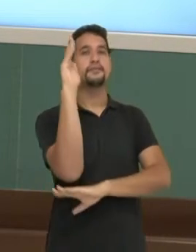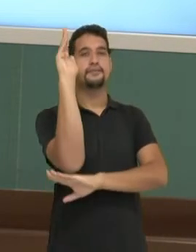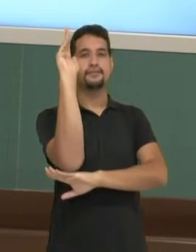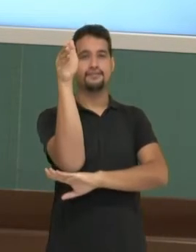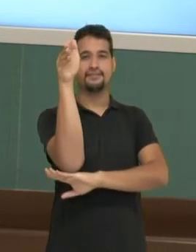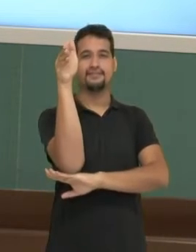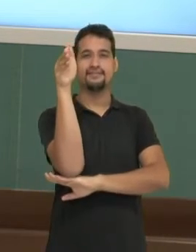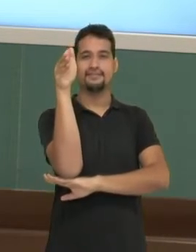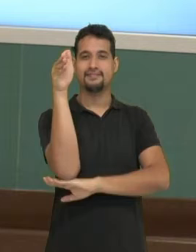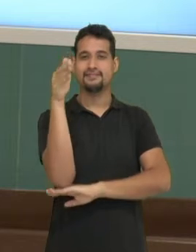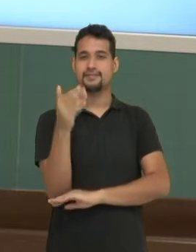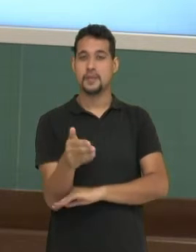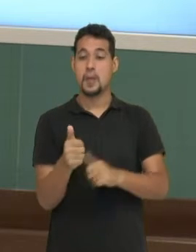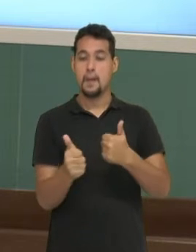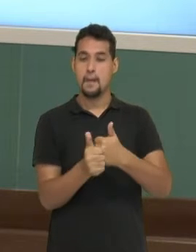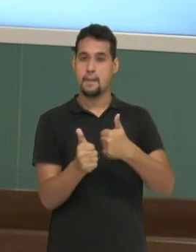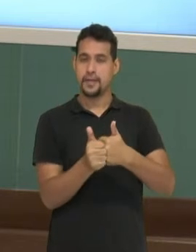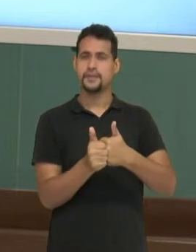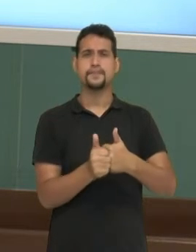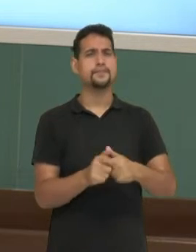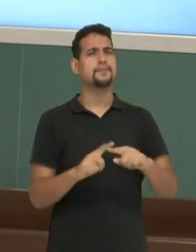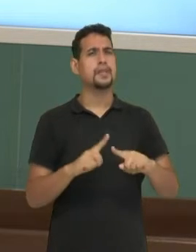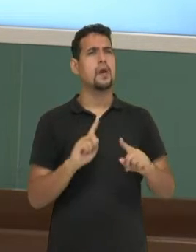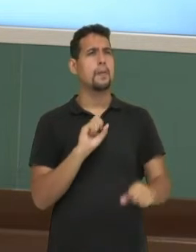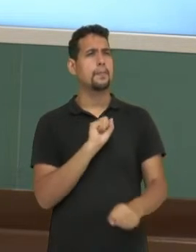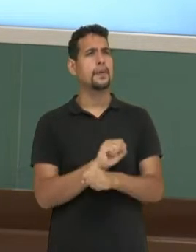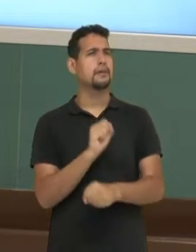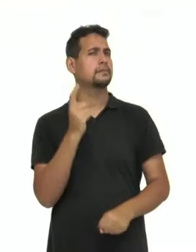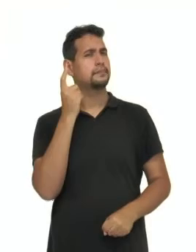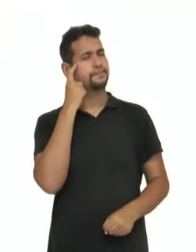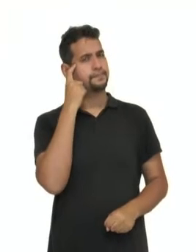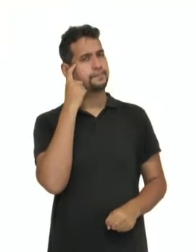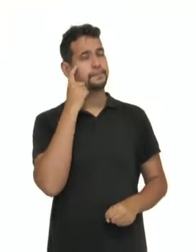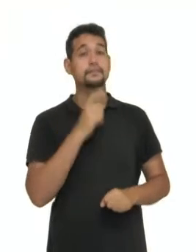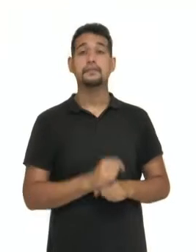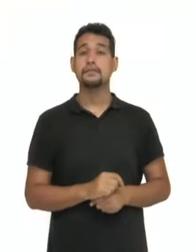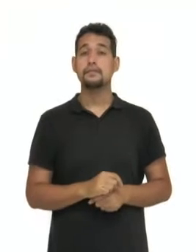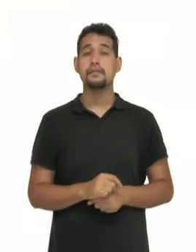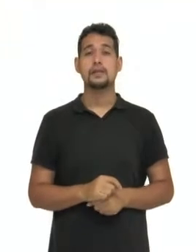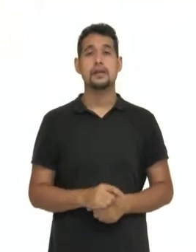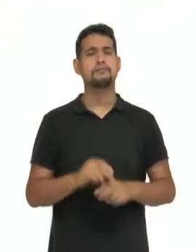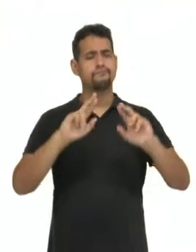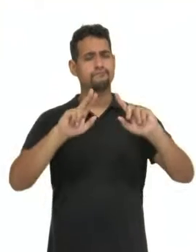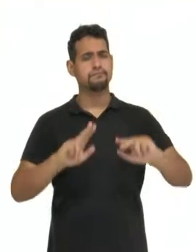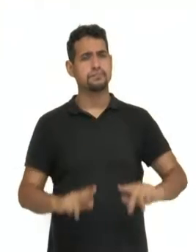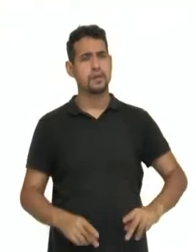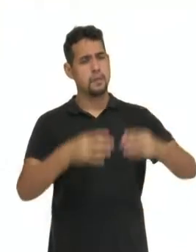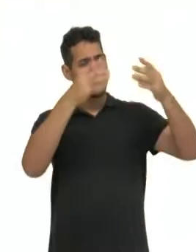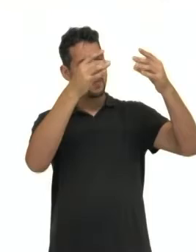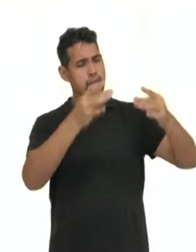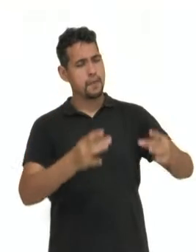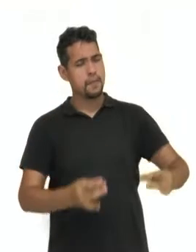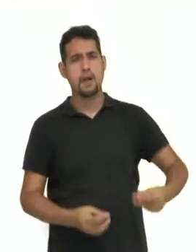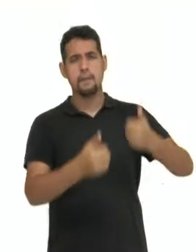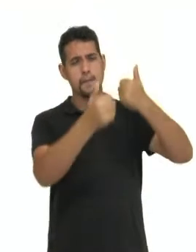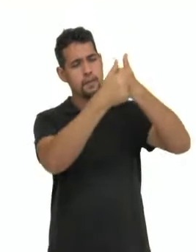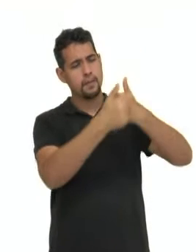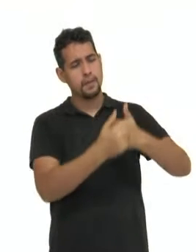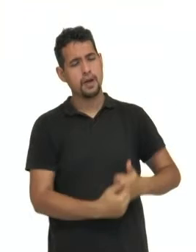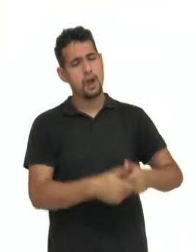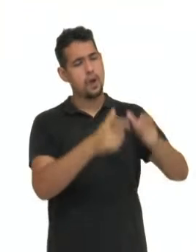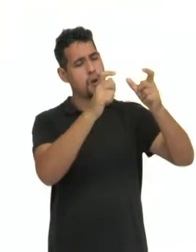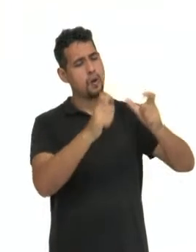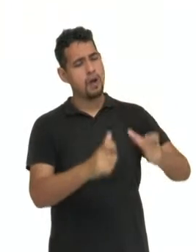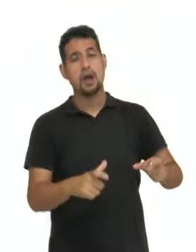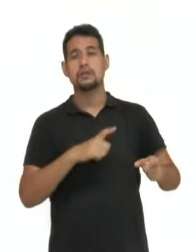al lado. Bueno, vamos a pensar. Estas expresiones que indican proximidad, lugar y